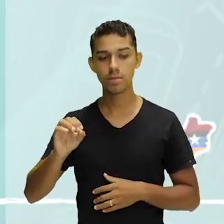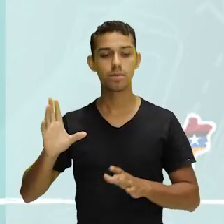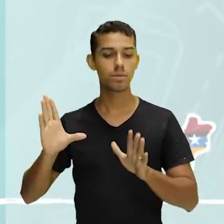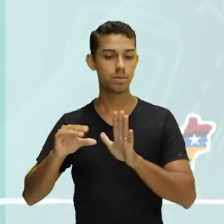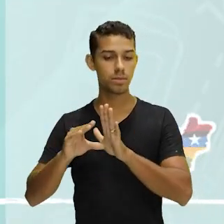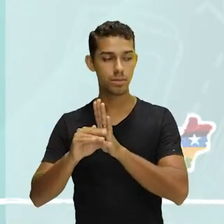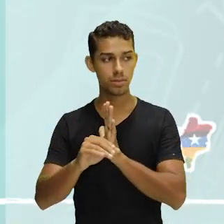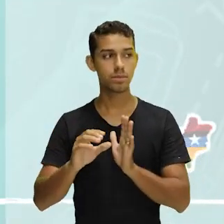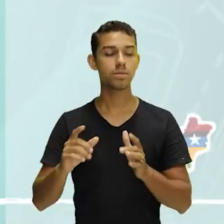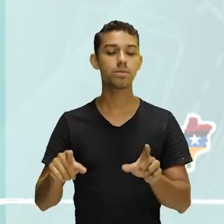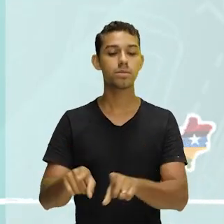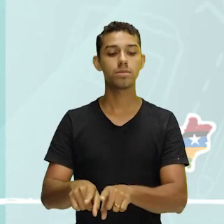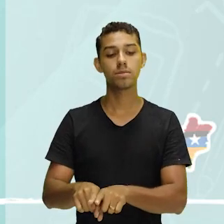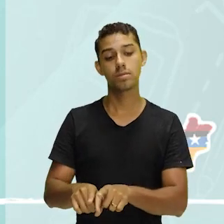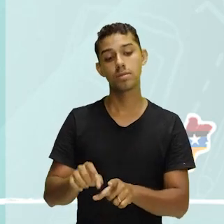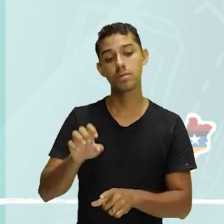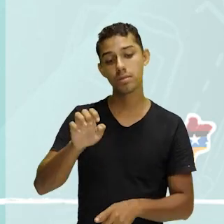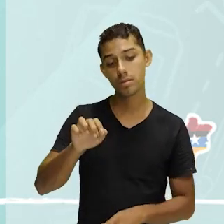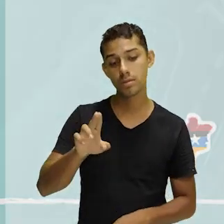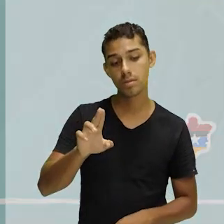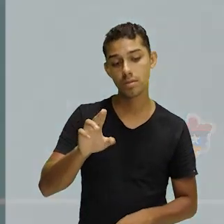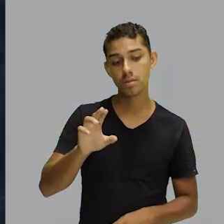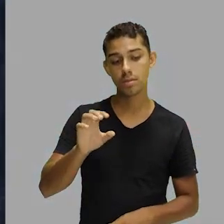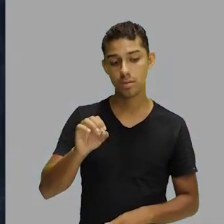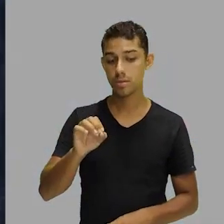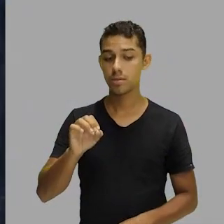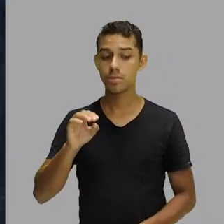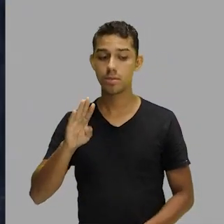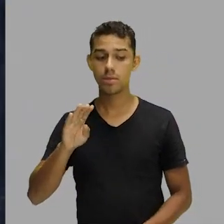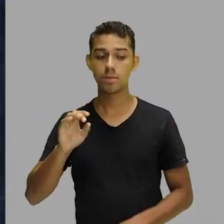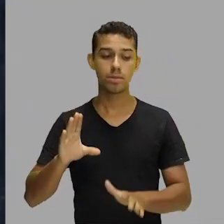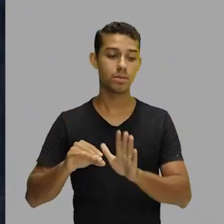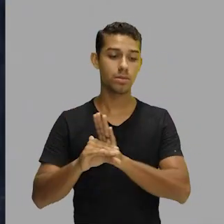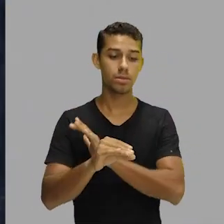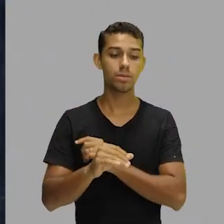eubactérias. Olha só, o termo arqueo